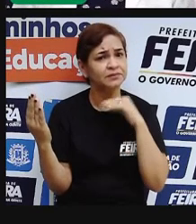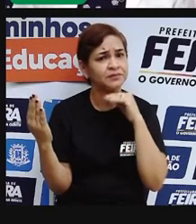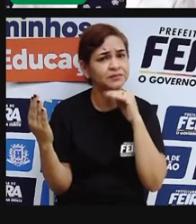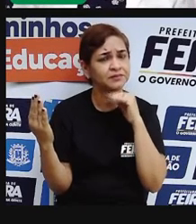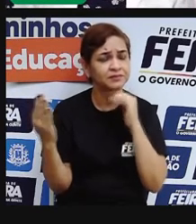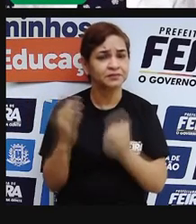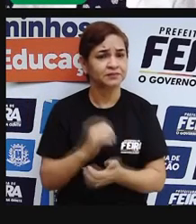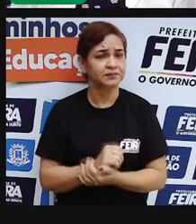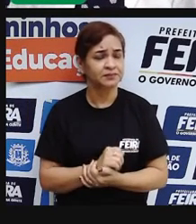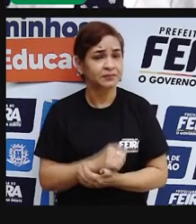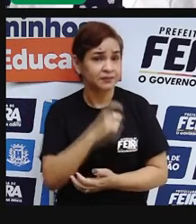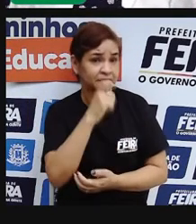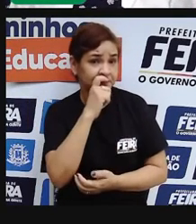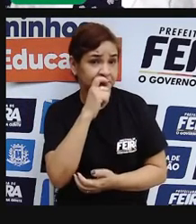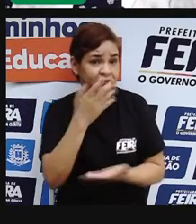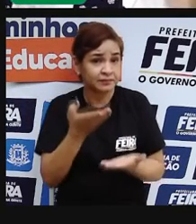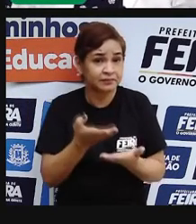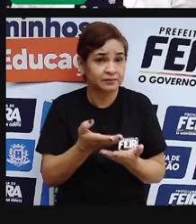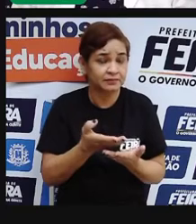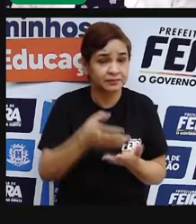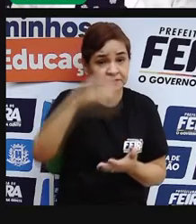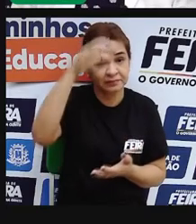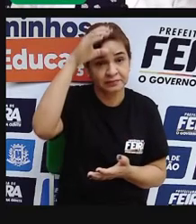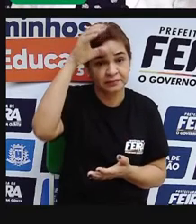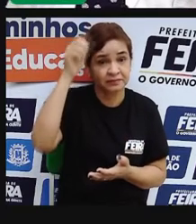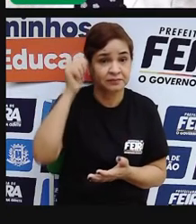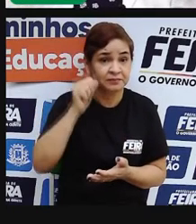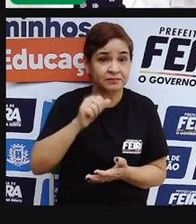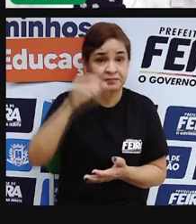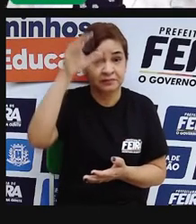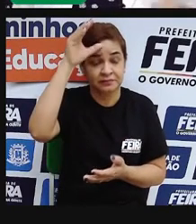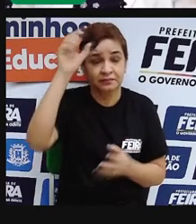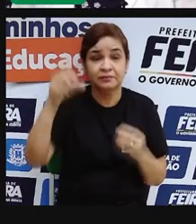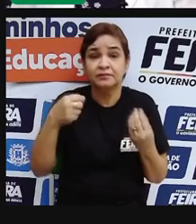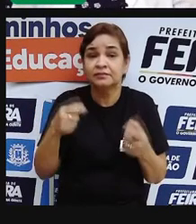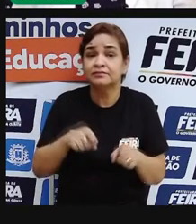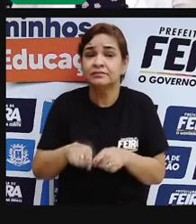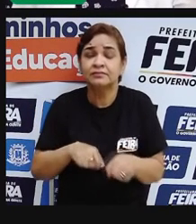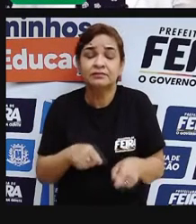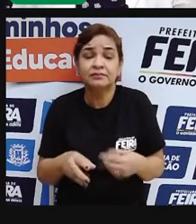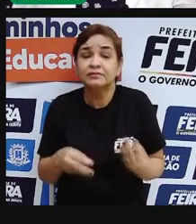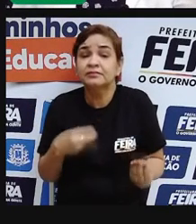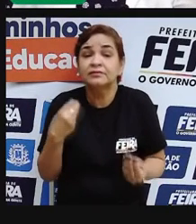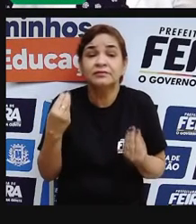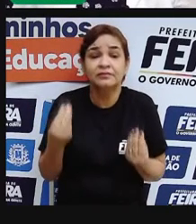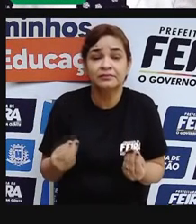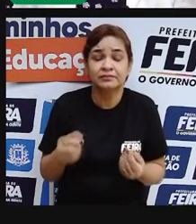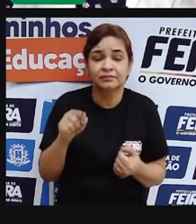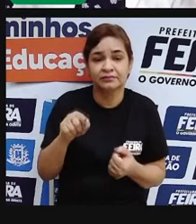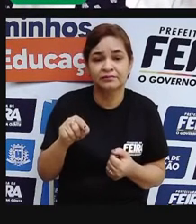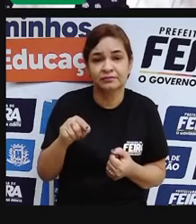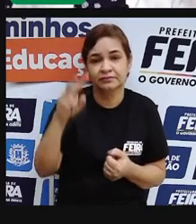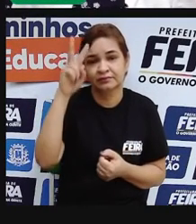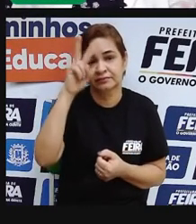no seu pai do seu tio da sua tia de um primo de um parente distante